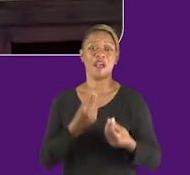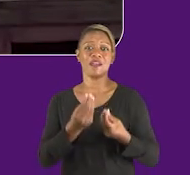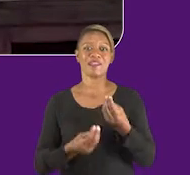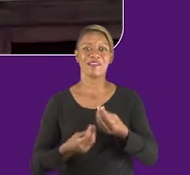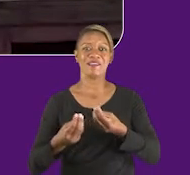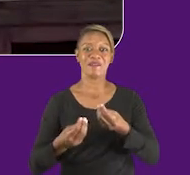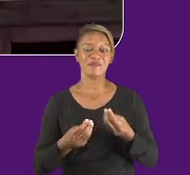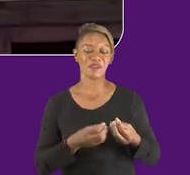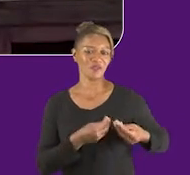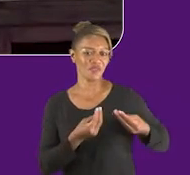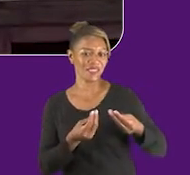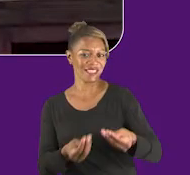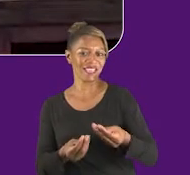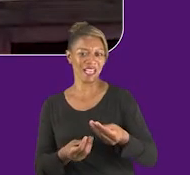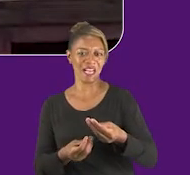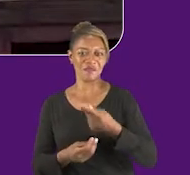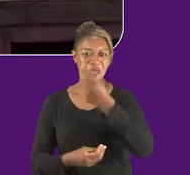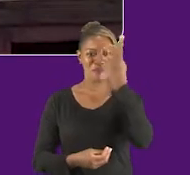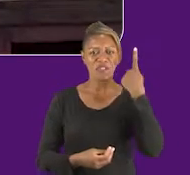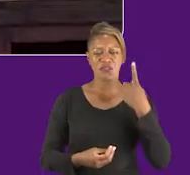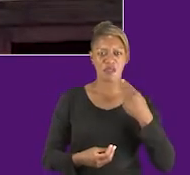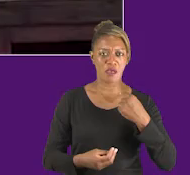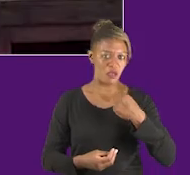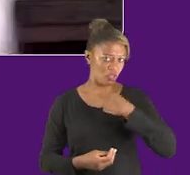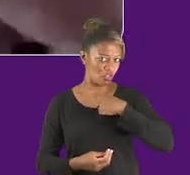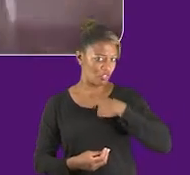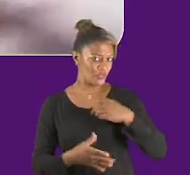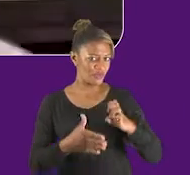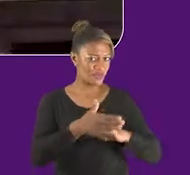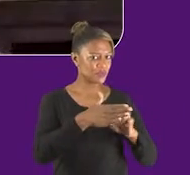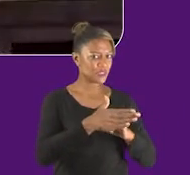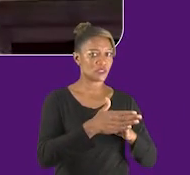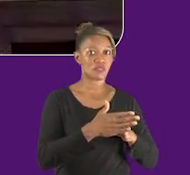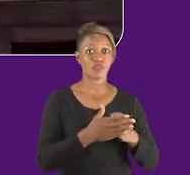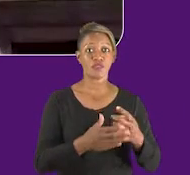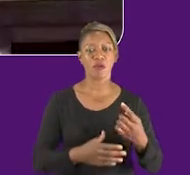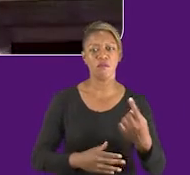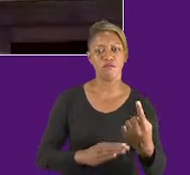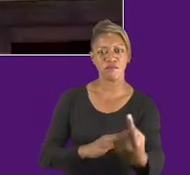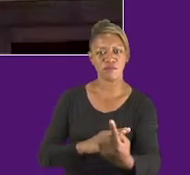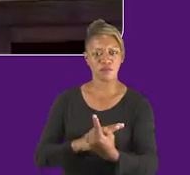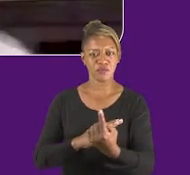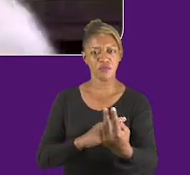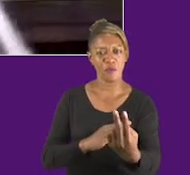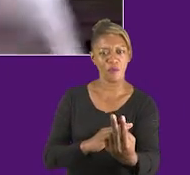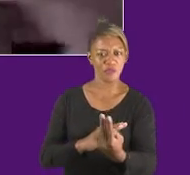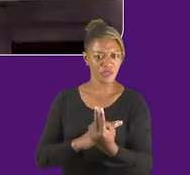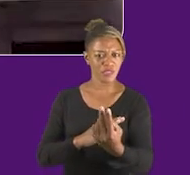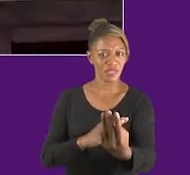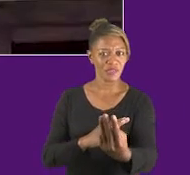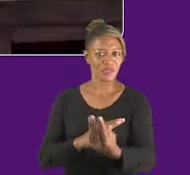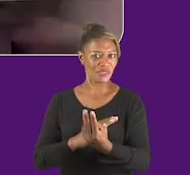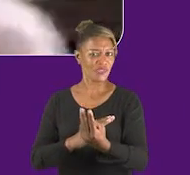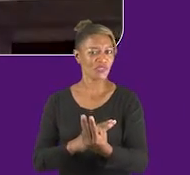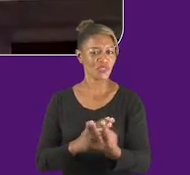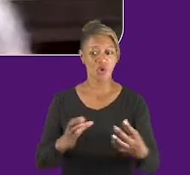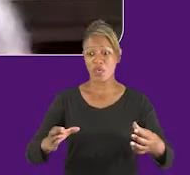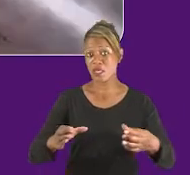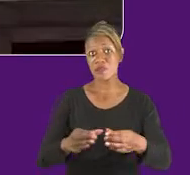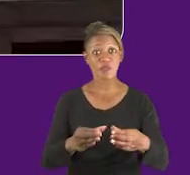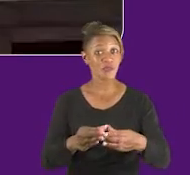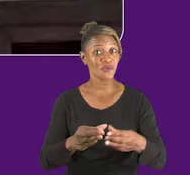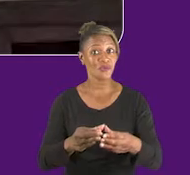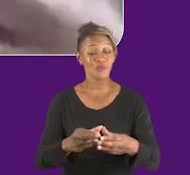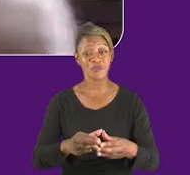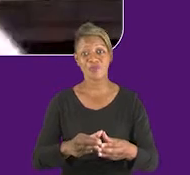como a gente poderia entregar para o cliente no nosso olhar Não chamamos os clientes que estão afetados também por isso e construímos uma forma